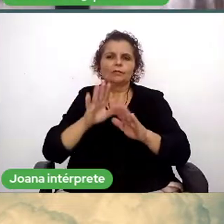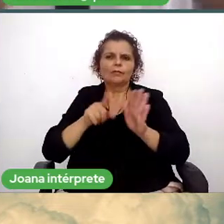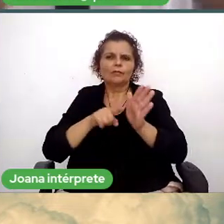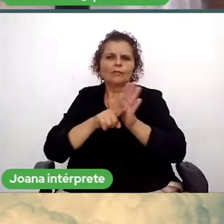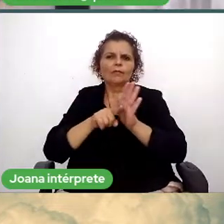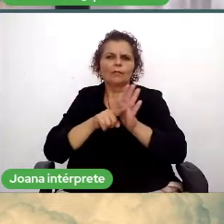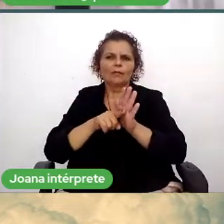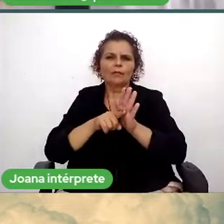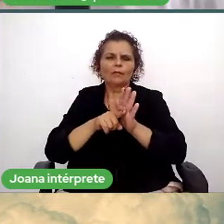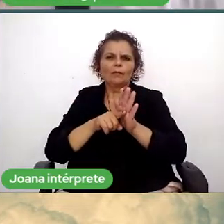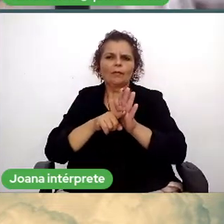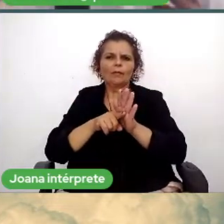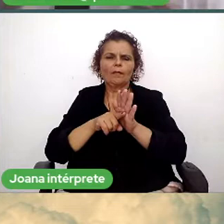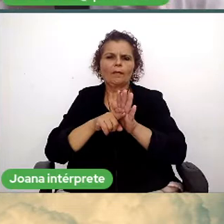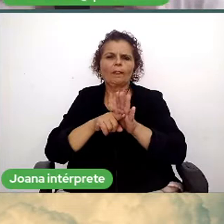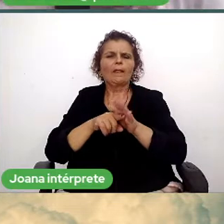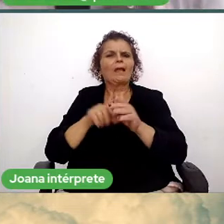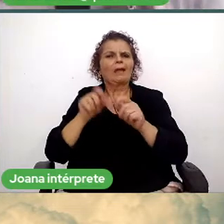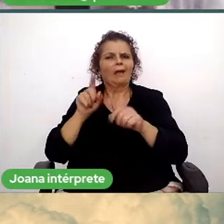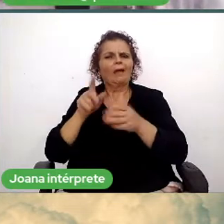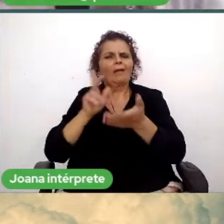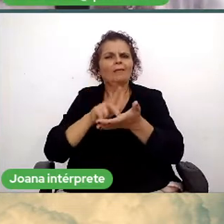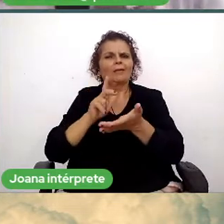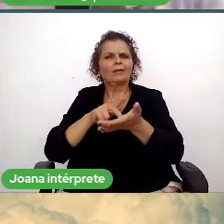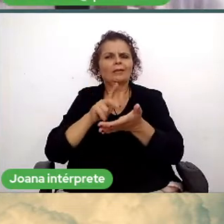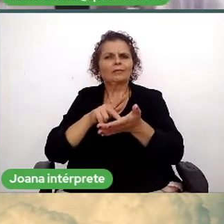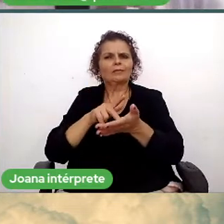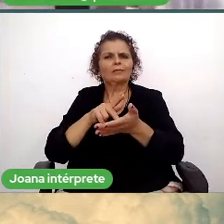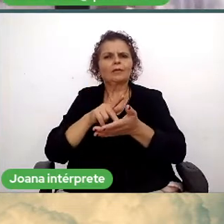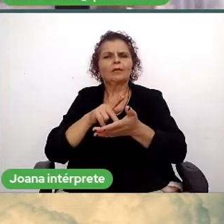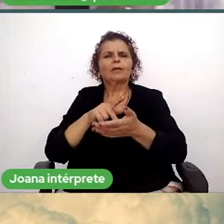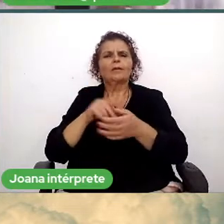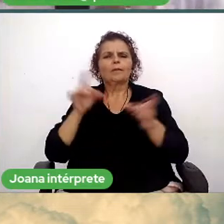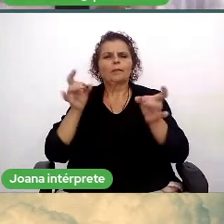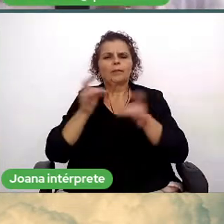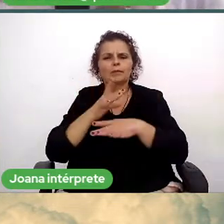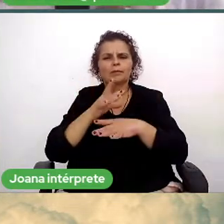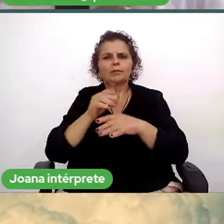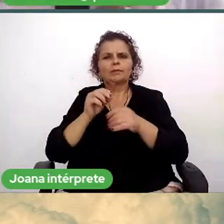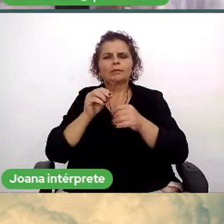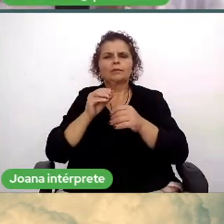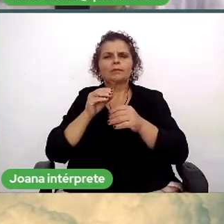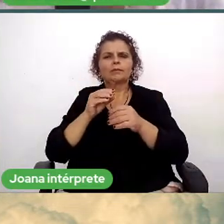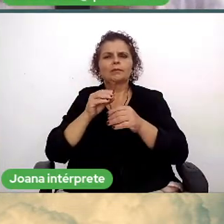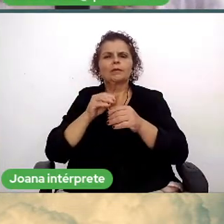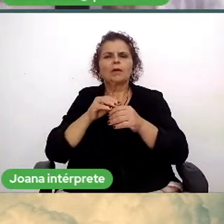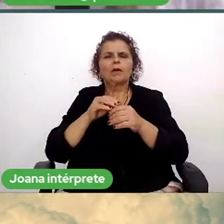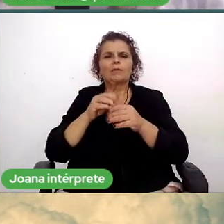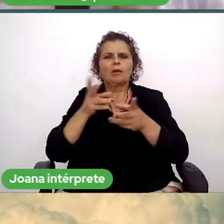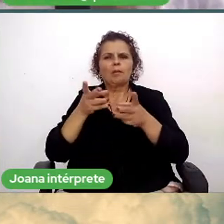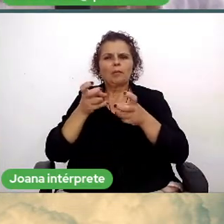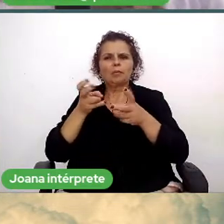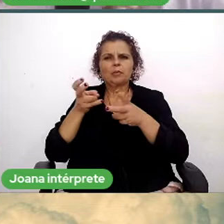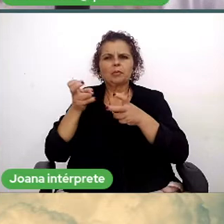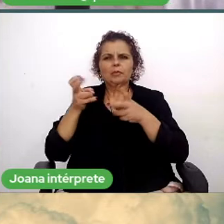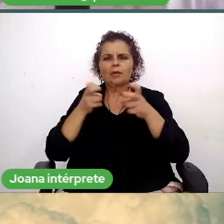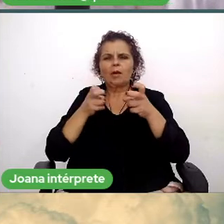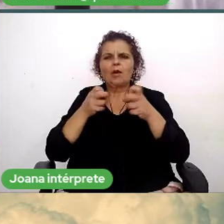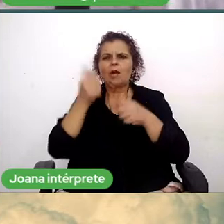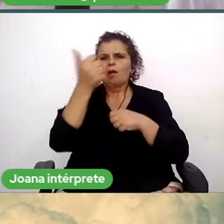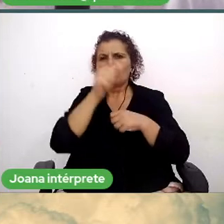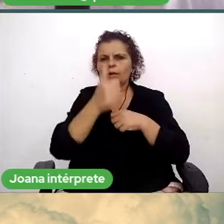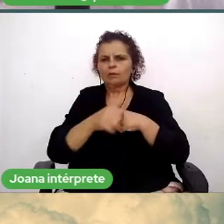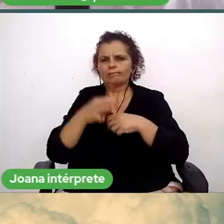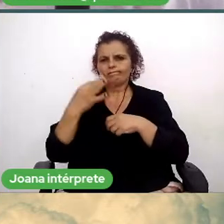será mesmo? Né? Será que você realmente está tendo Será que sua percepção, essa sua avaliação está